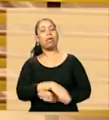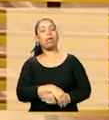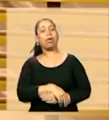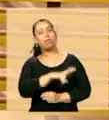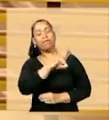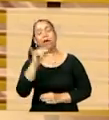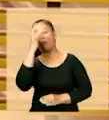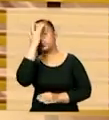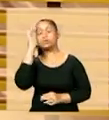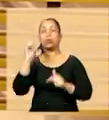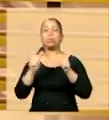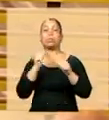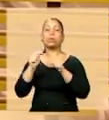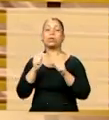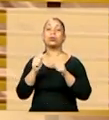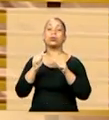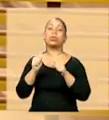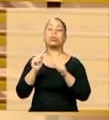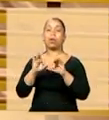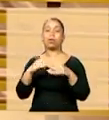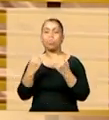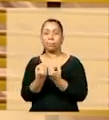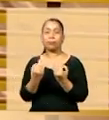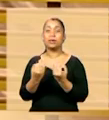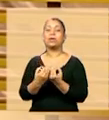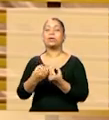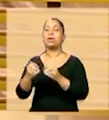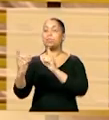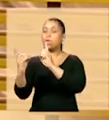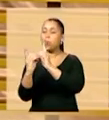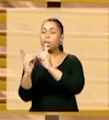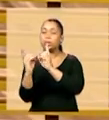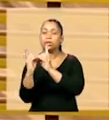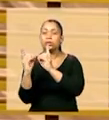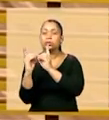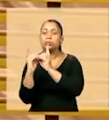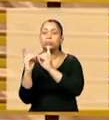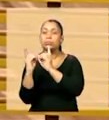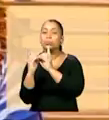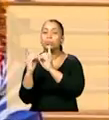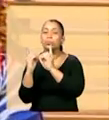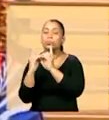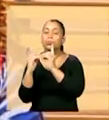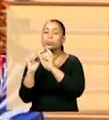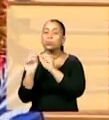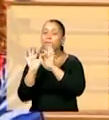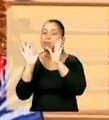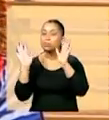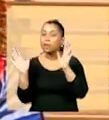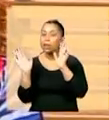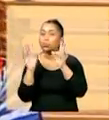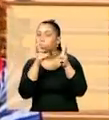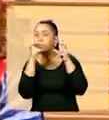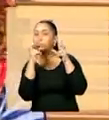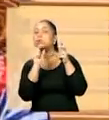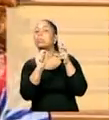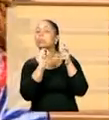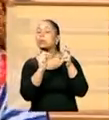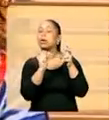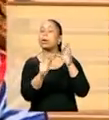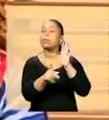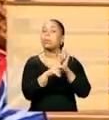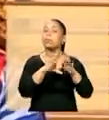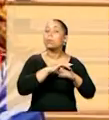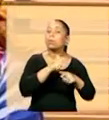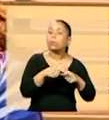para um atendimento mais amplo, quando vocês identificam essa questão psicológica, esse dano psicológico? Sim. Dentro do Sereste nós temos o setor